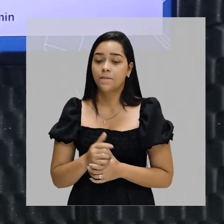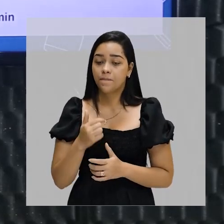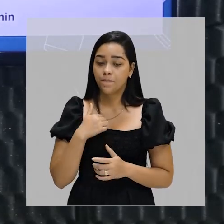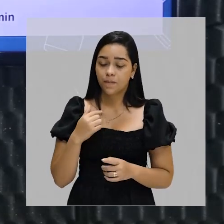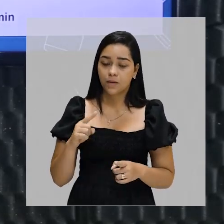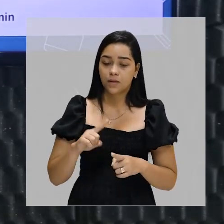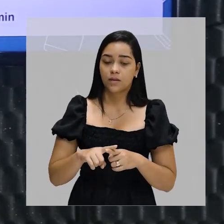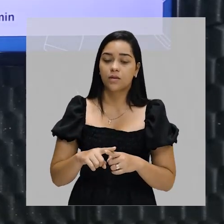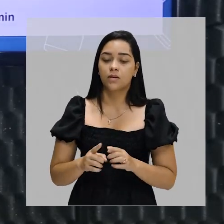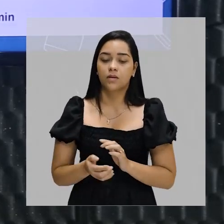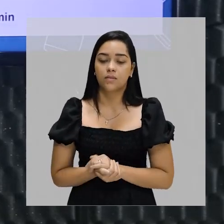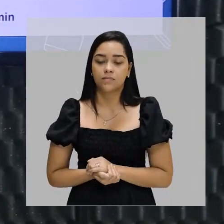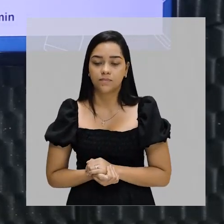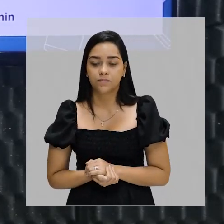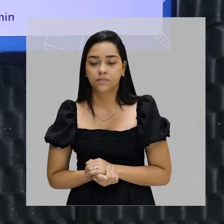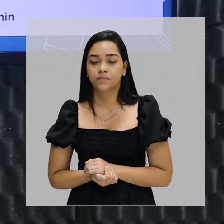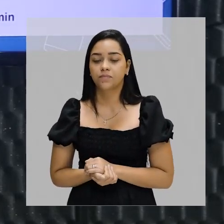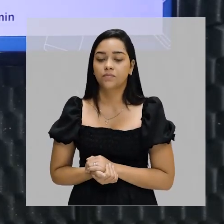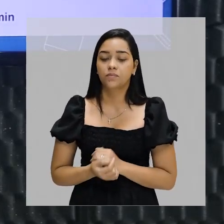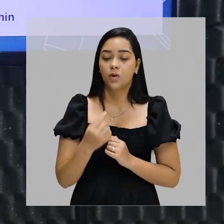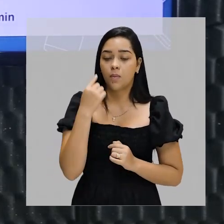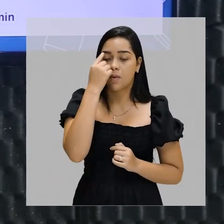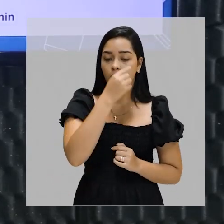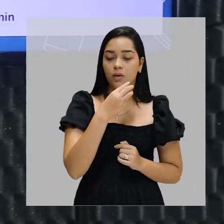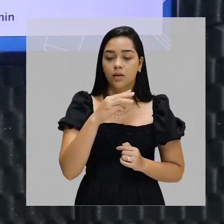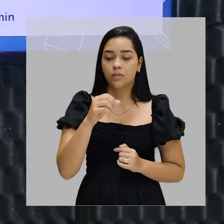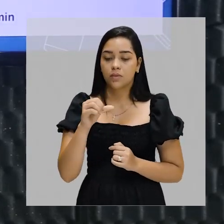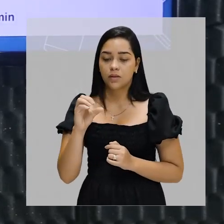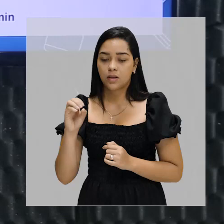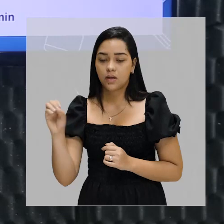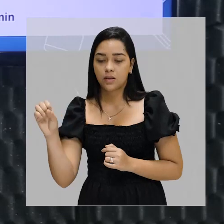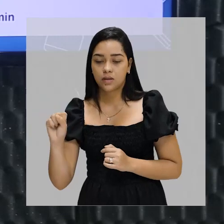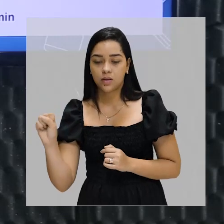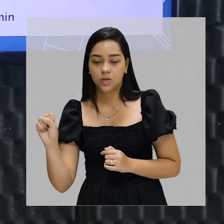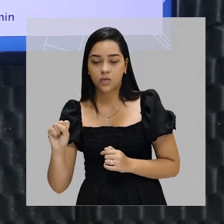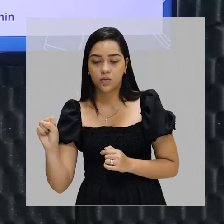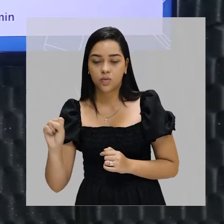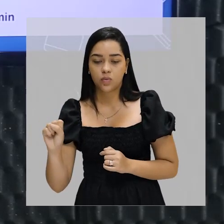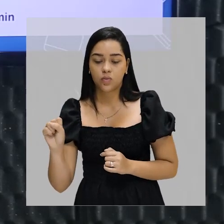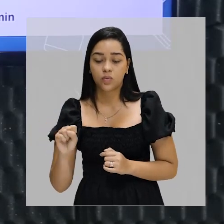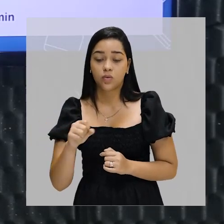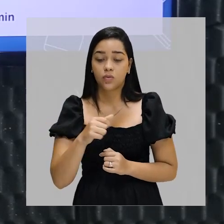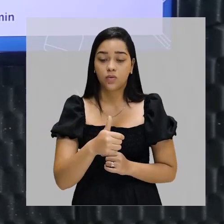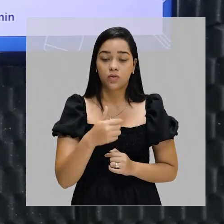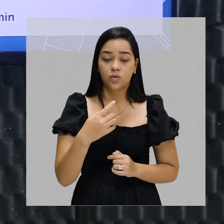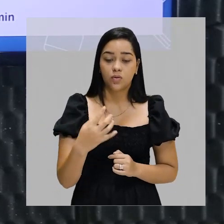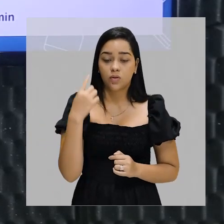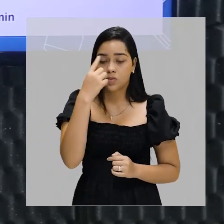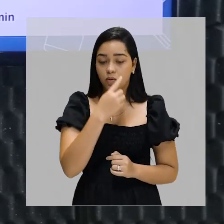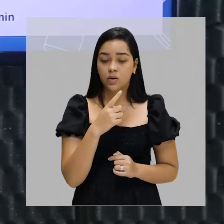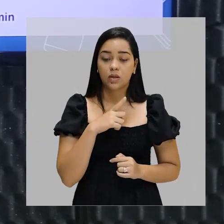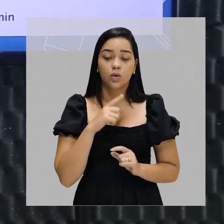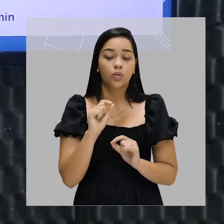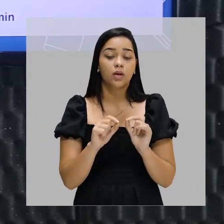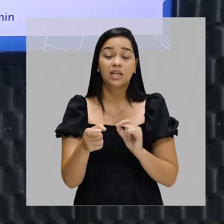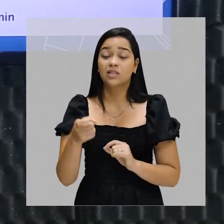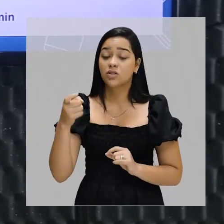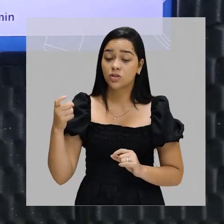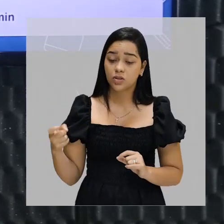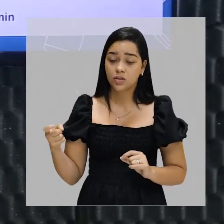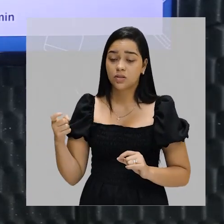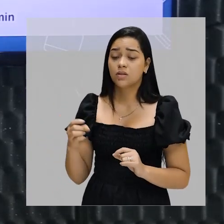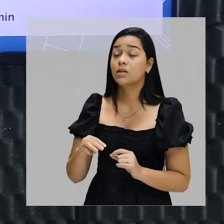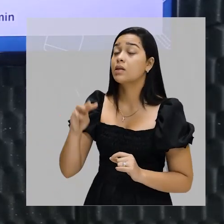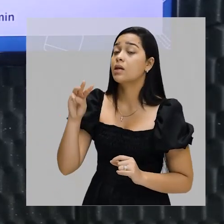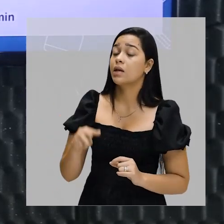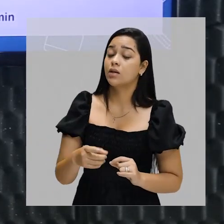1 minuto, 60 segundos. 1 hora, 3.600 segundos. 24 horas, eu vou ter x. Quem vai